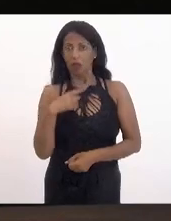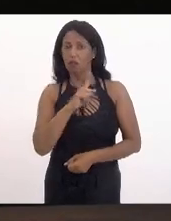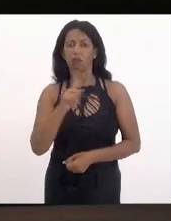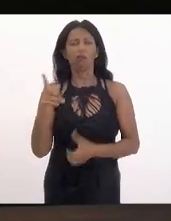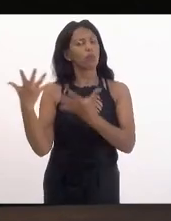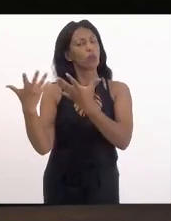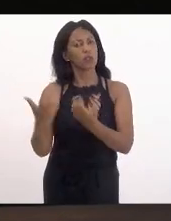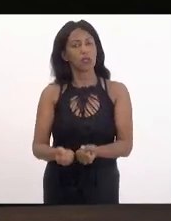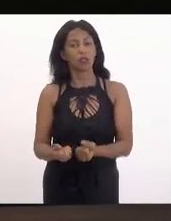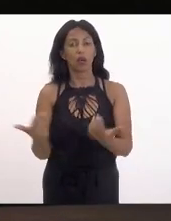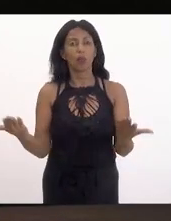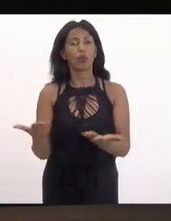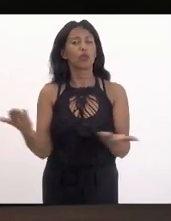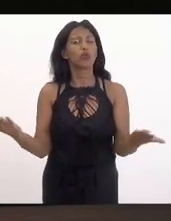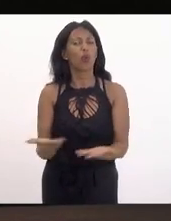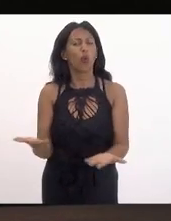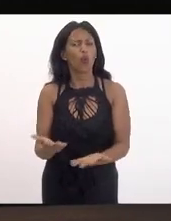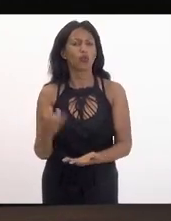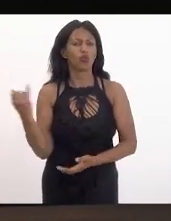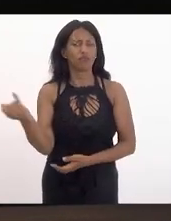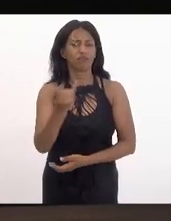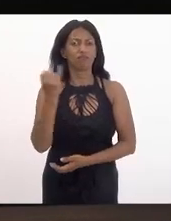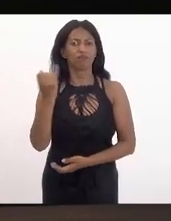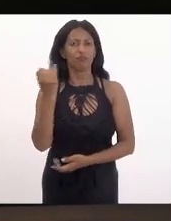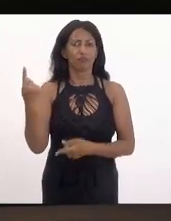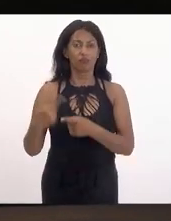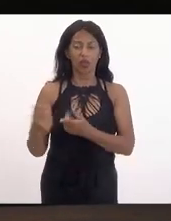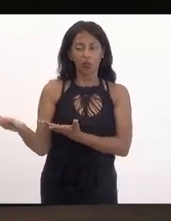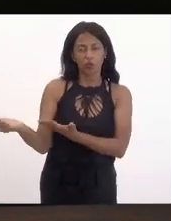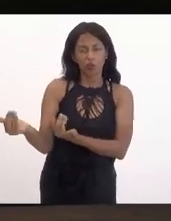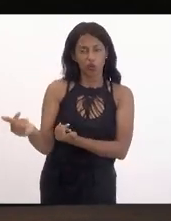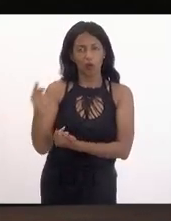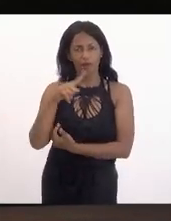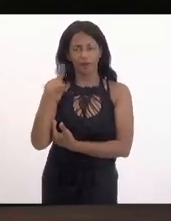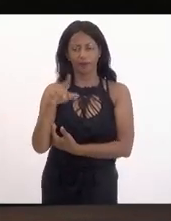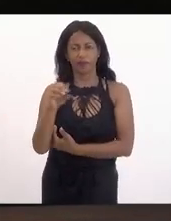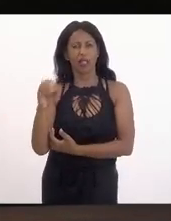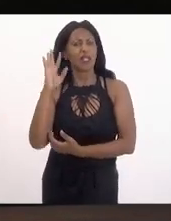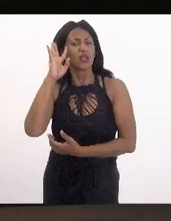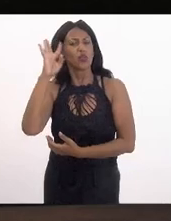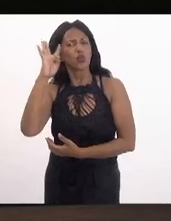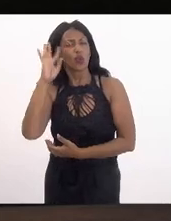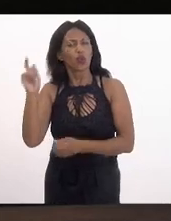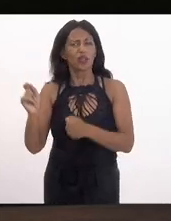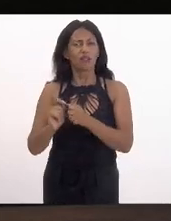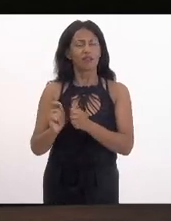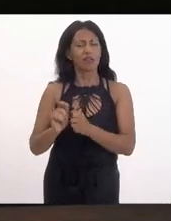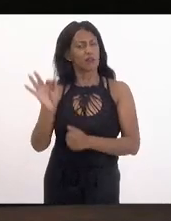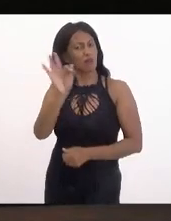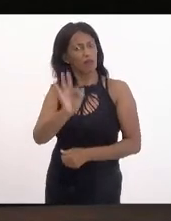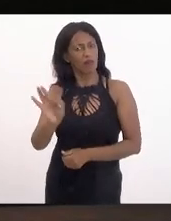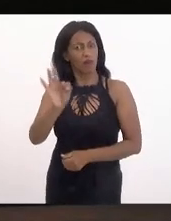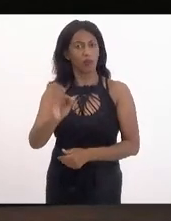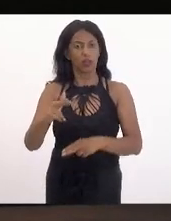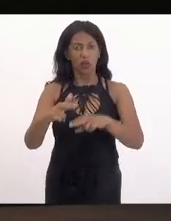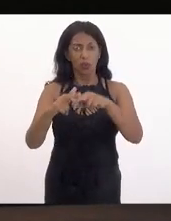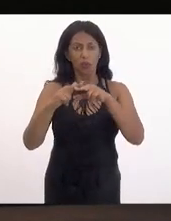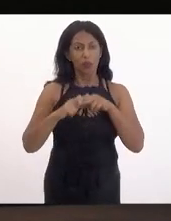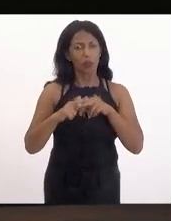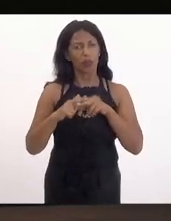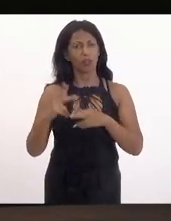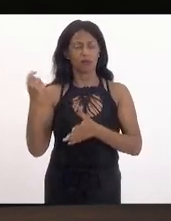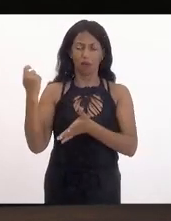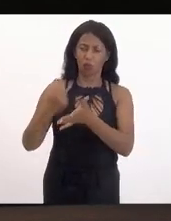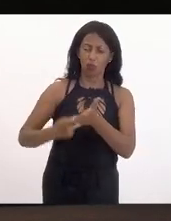por isso que o dia de hoje é emblemático emblemático que os jovens da zona leste eles sem fazer uma universidade por isso que esteja